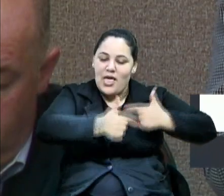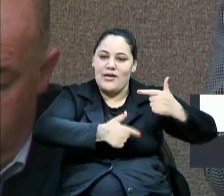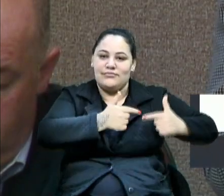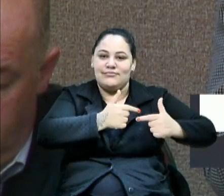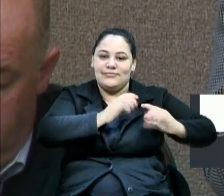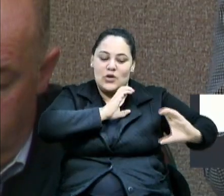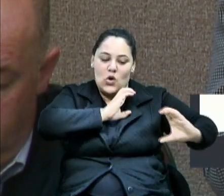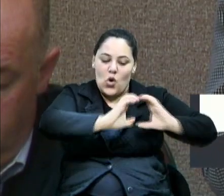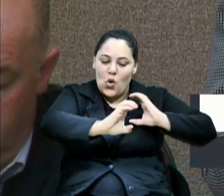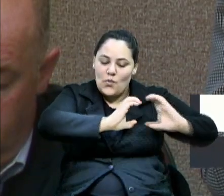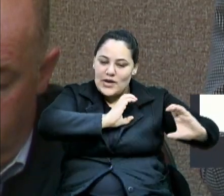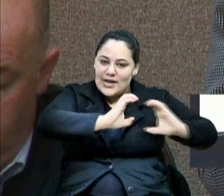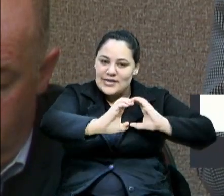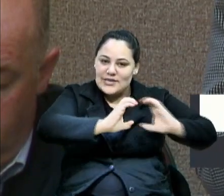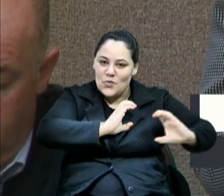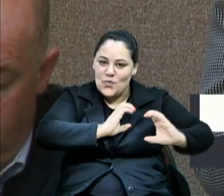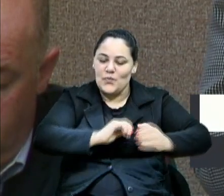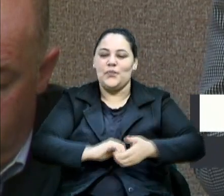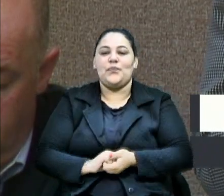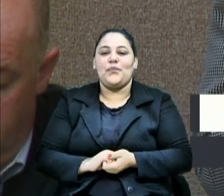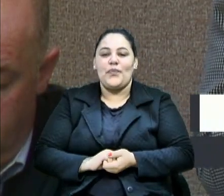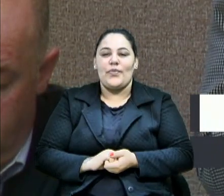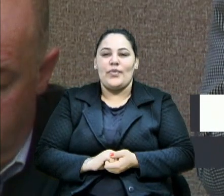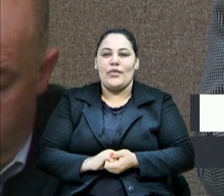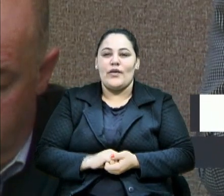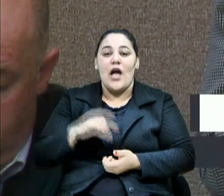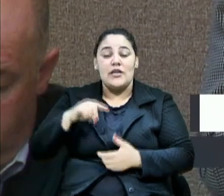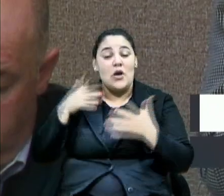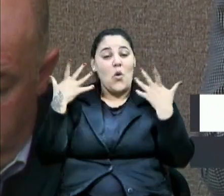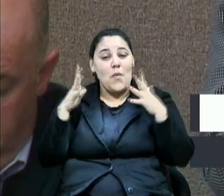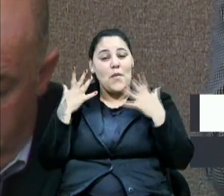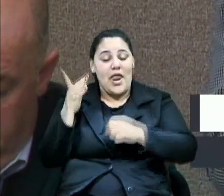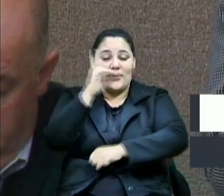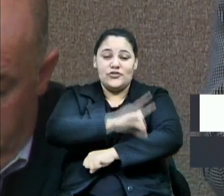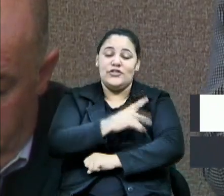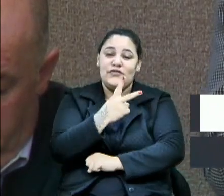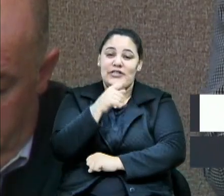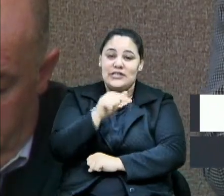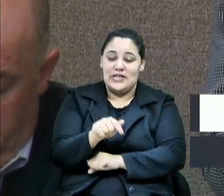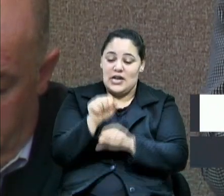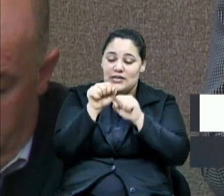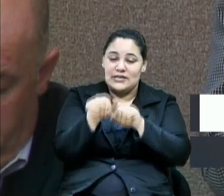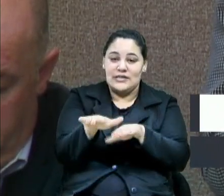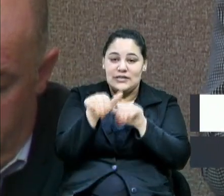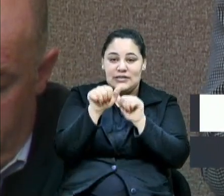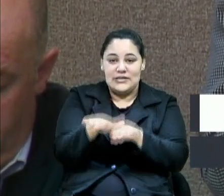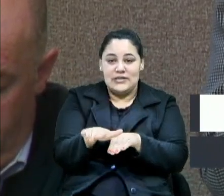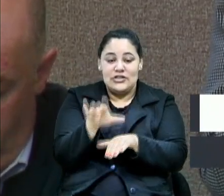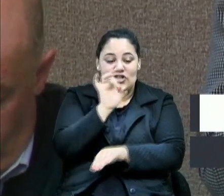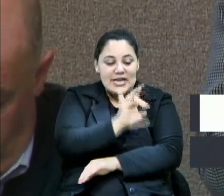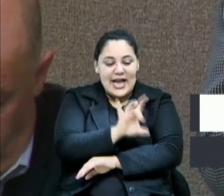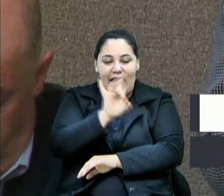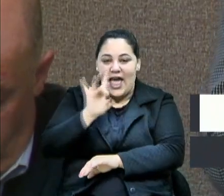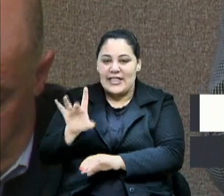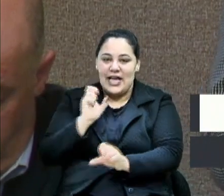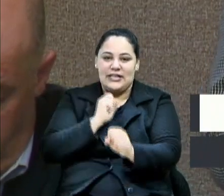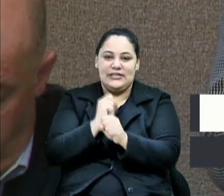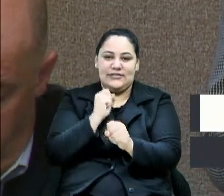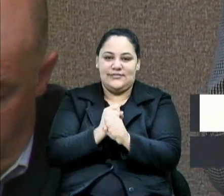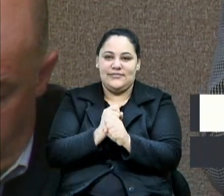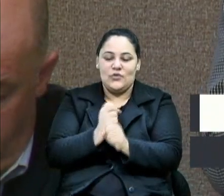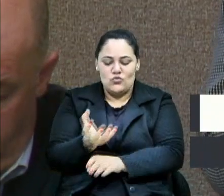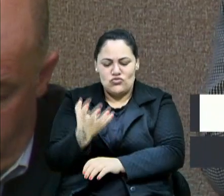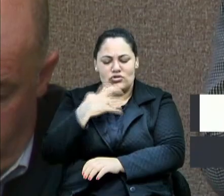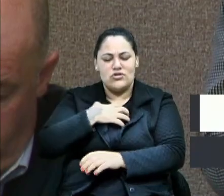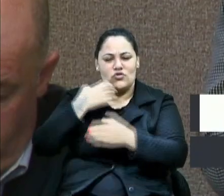de Telecomunicações, a ser celebrado no dia 27 de setembro de cada ano, como forma